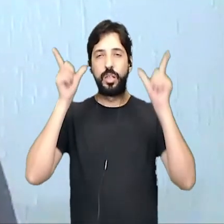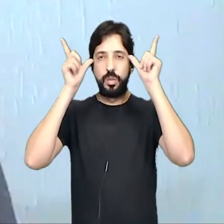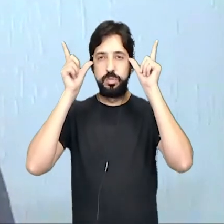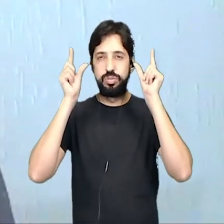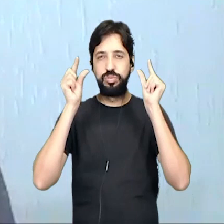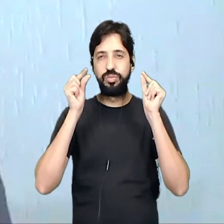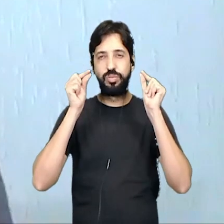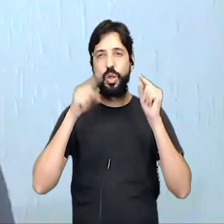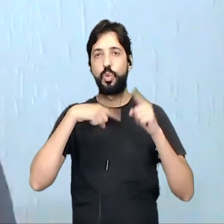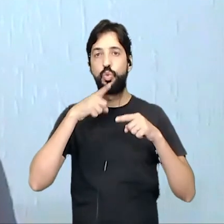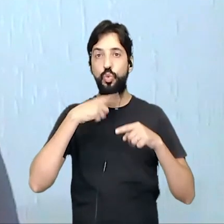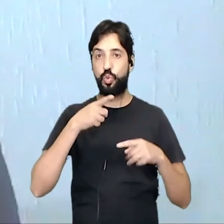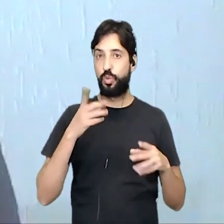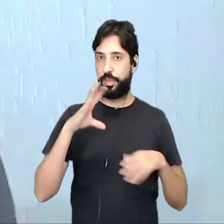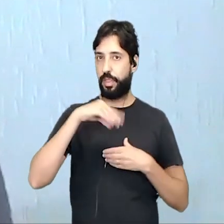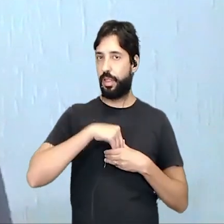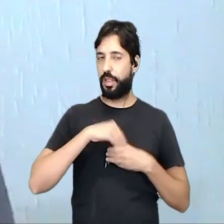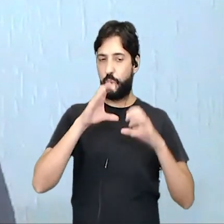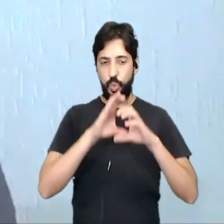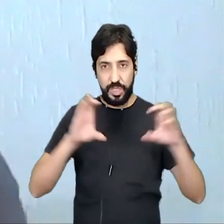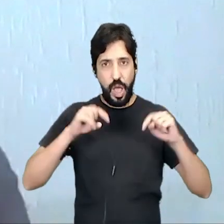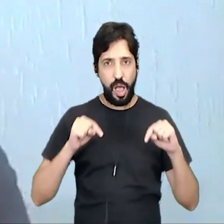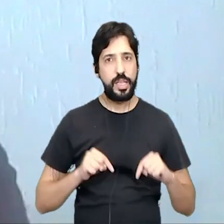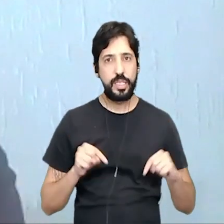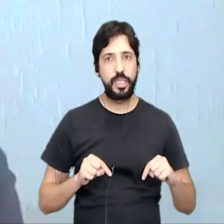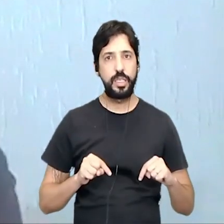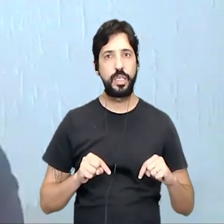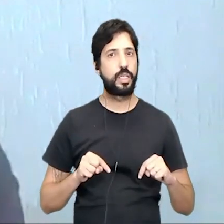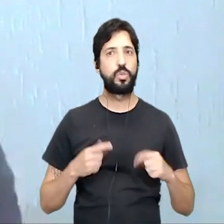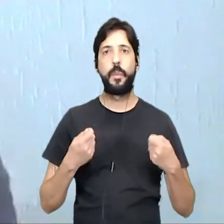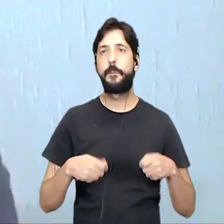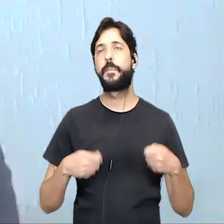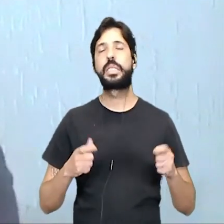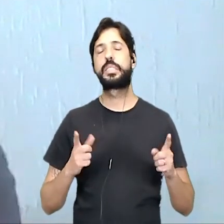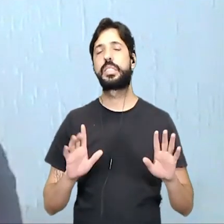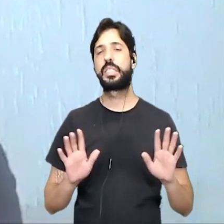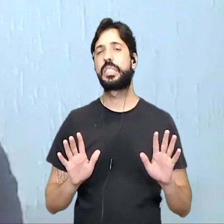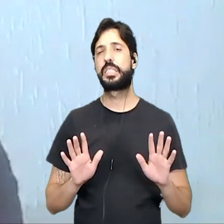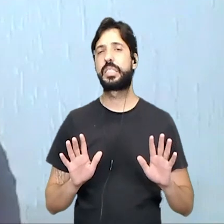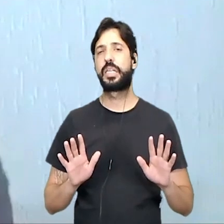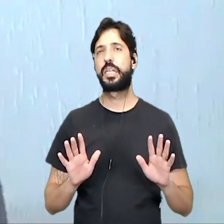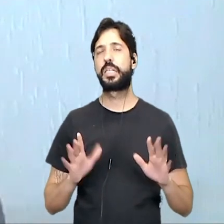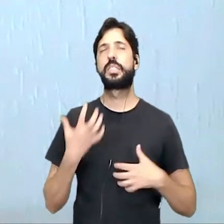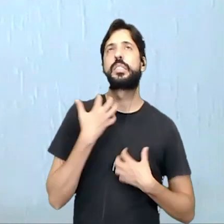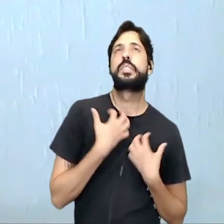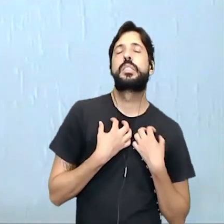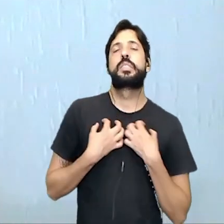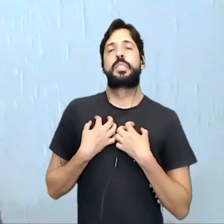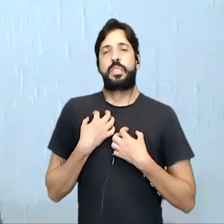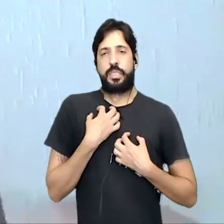ele pode dar alívio a muitas dores. O céu é aqui. A gente não